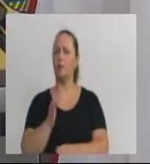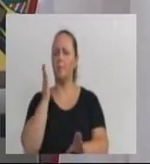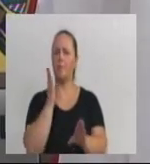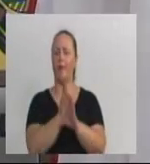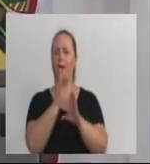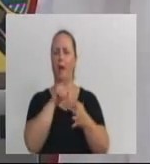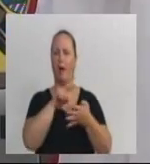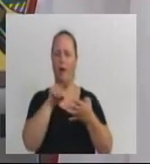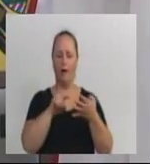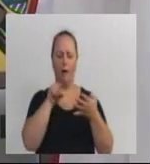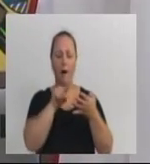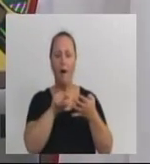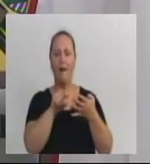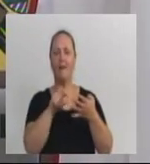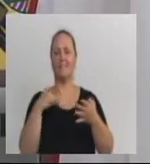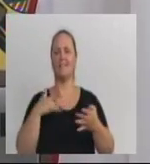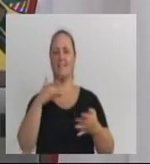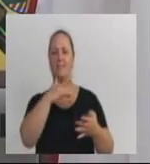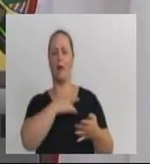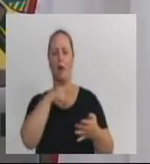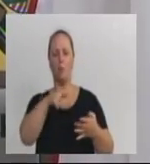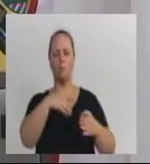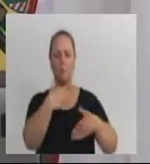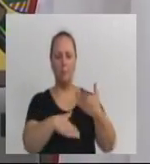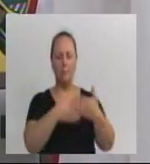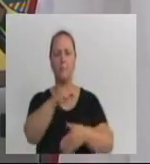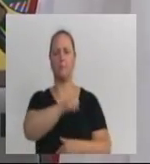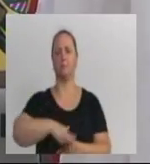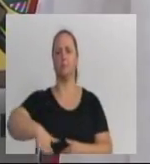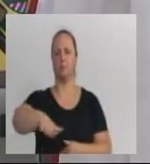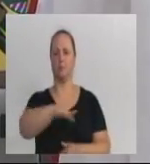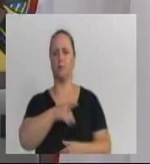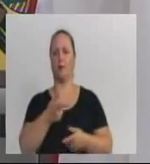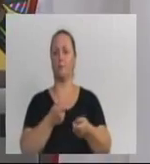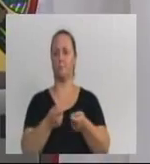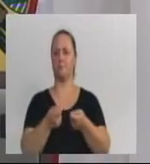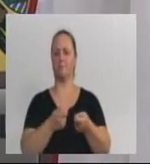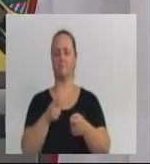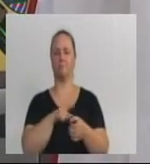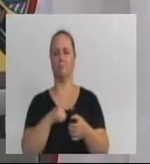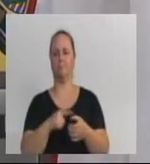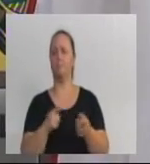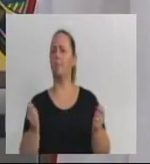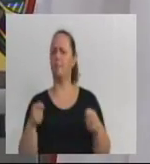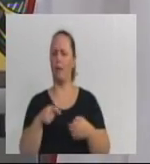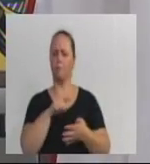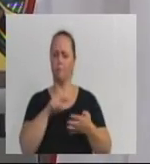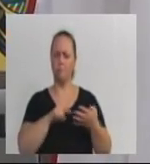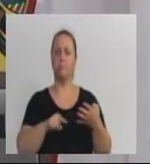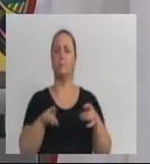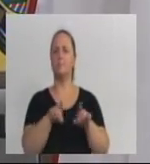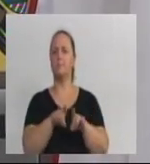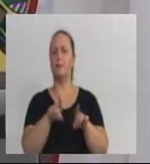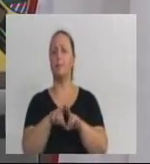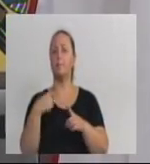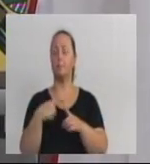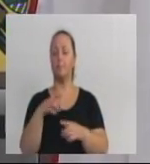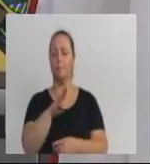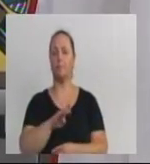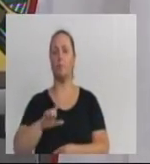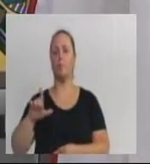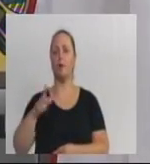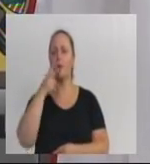saúde um ramo de desenvolvimento social e econômico da cidade. Esse poderia ser um eixo, já que Blumenau é pioneiro